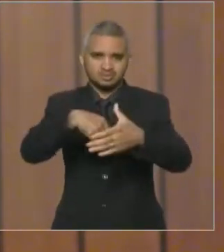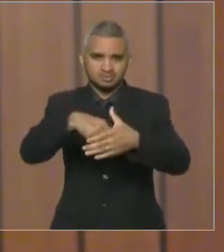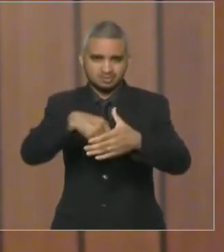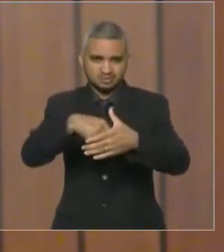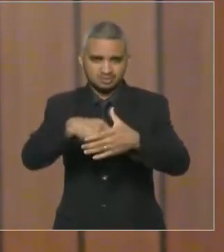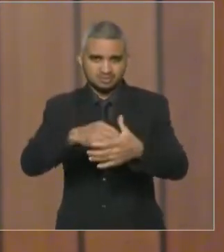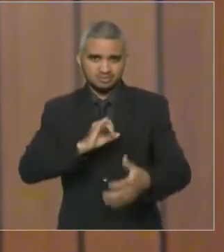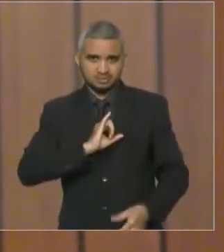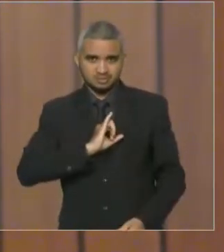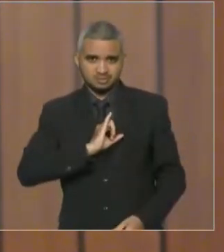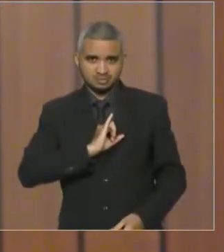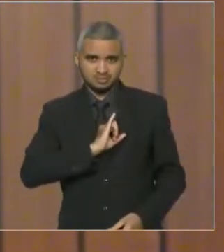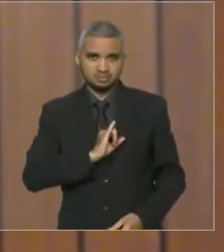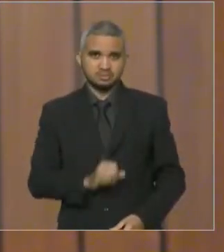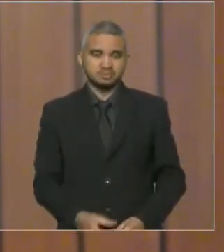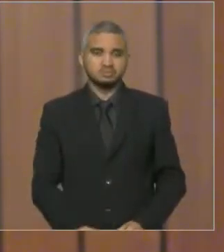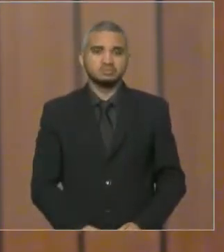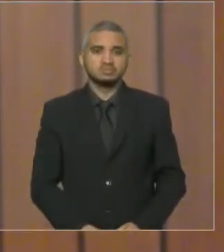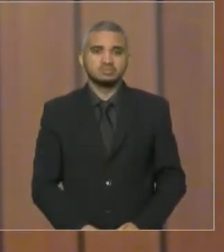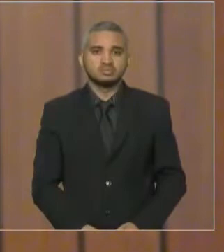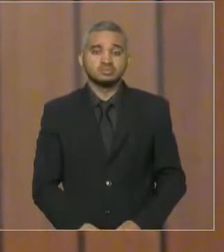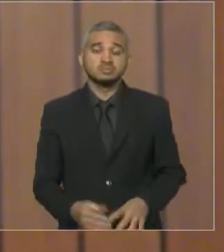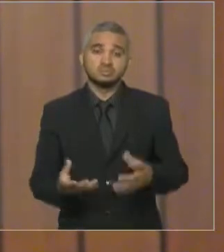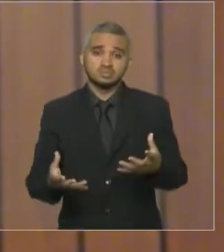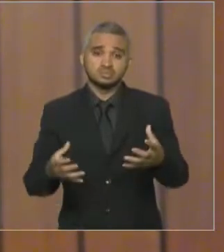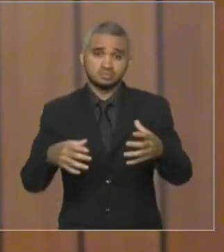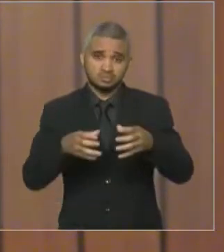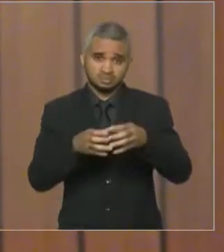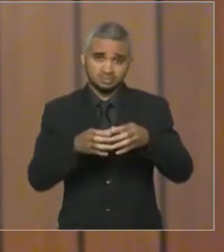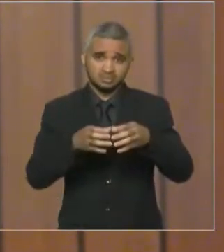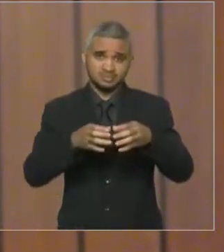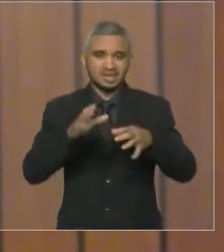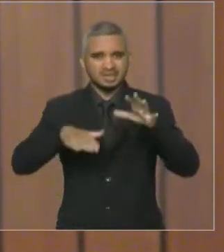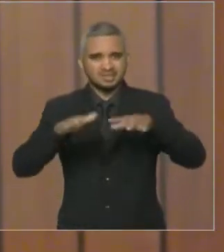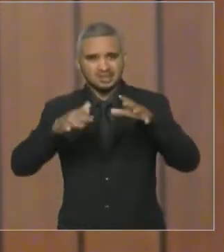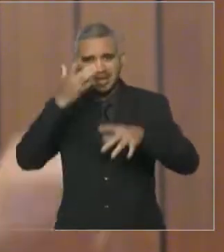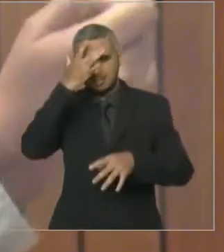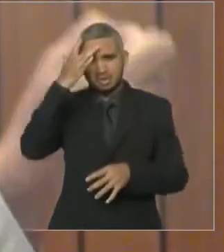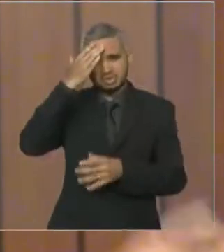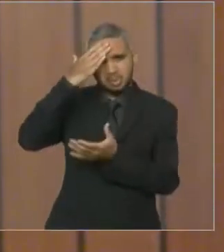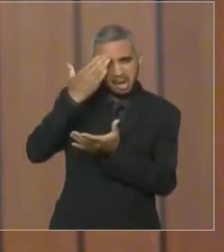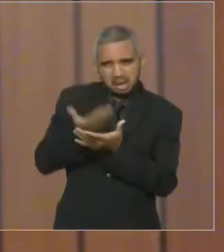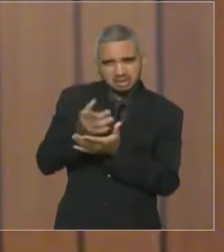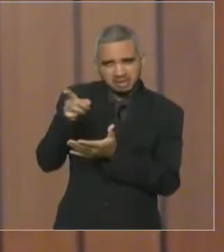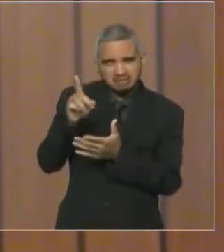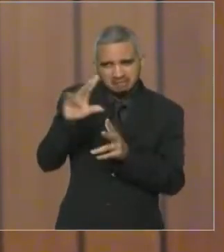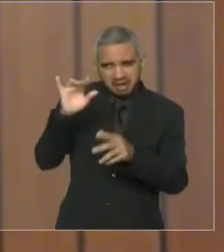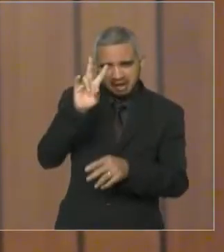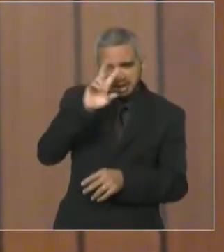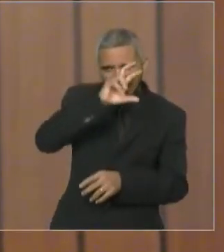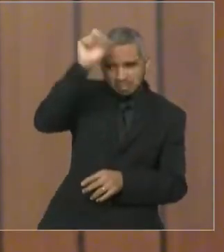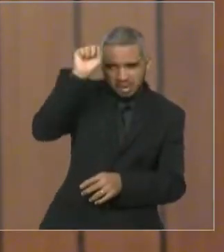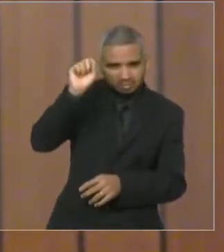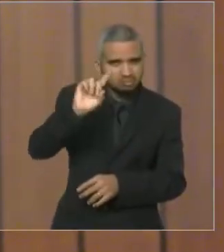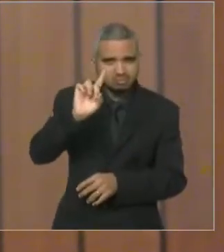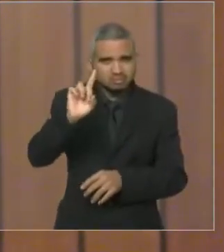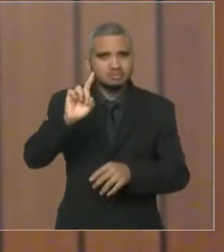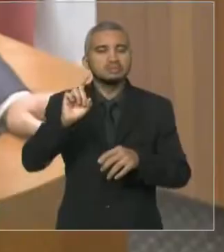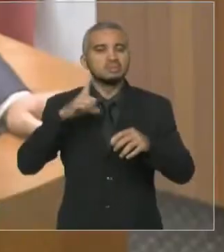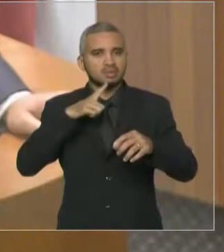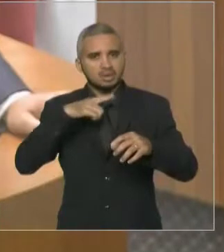de Aço, que por muitas vezes desacreditado, mas ali está a torcida